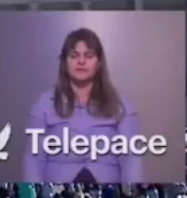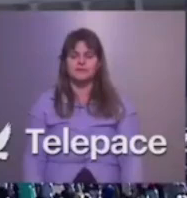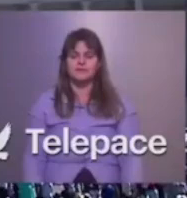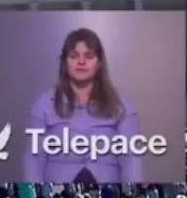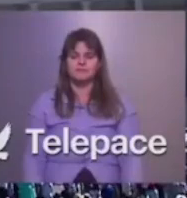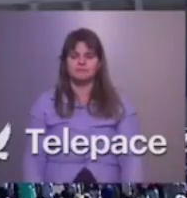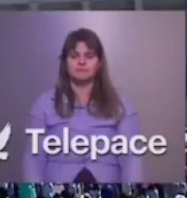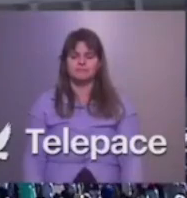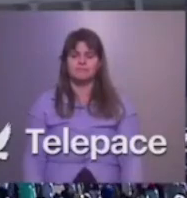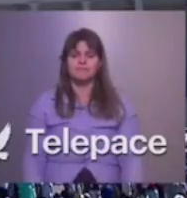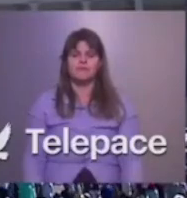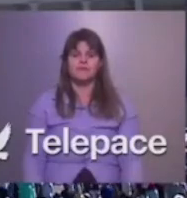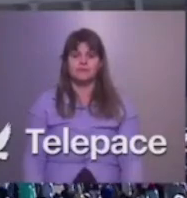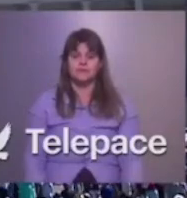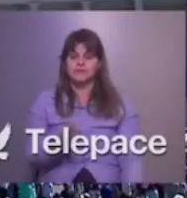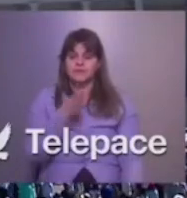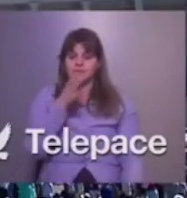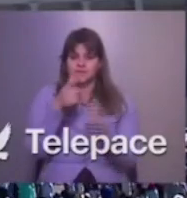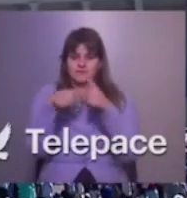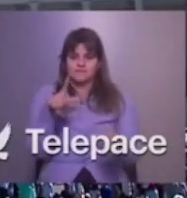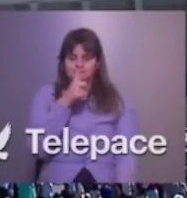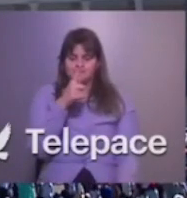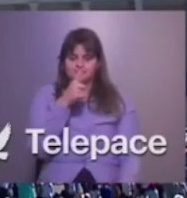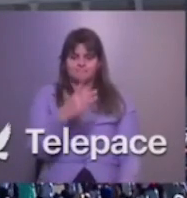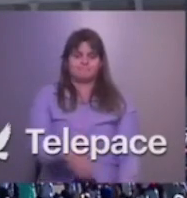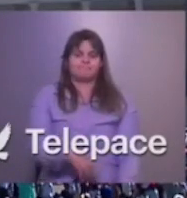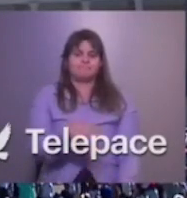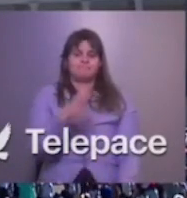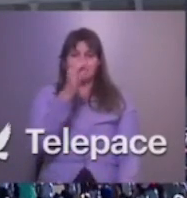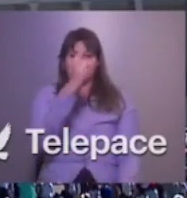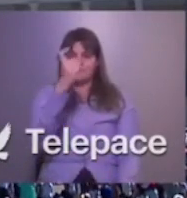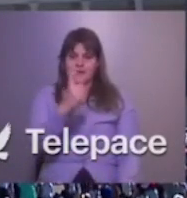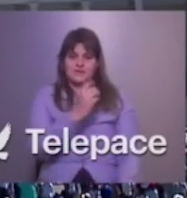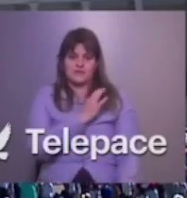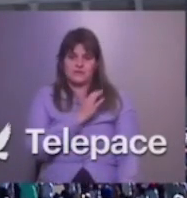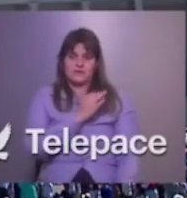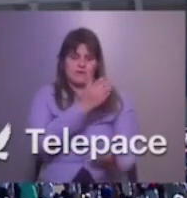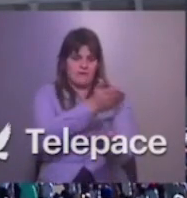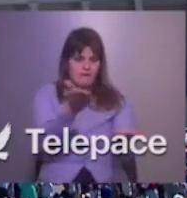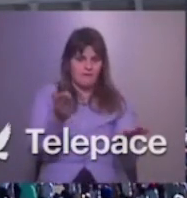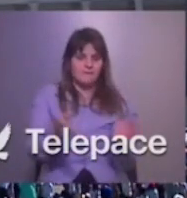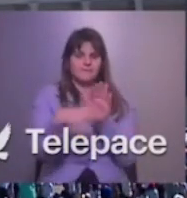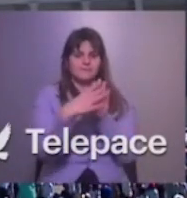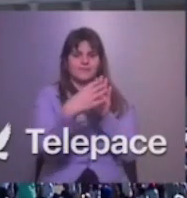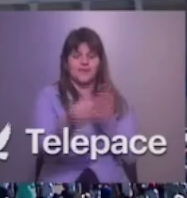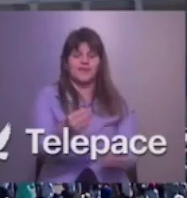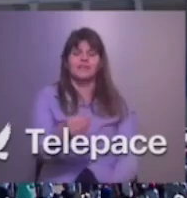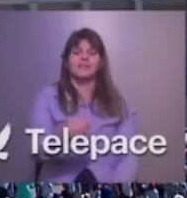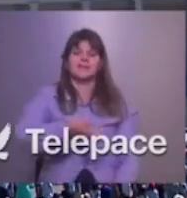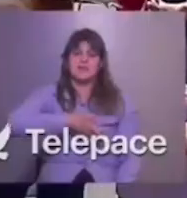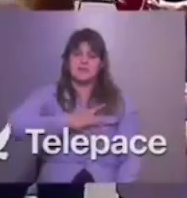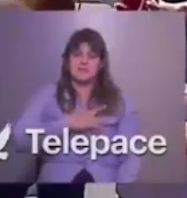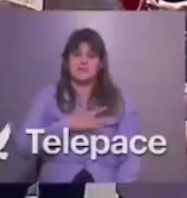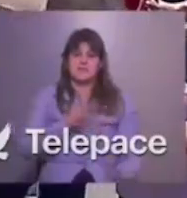Amém. Pax Domini sit semper vobiscum.